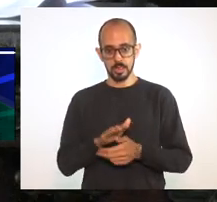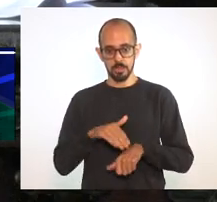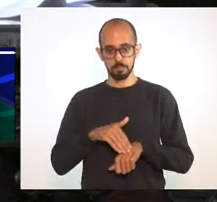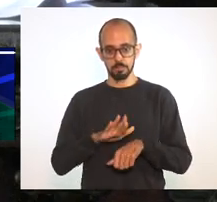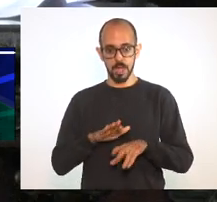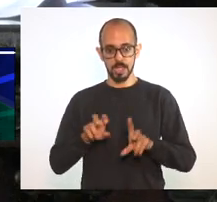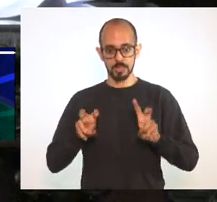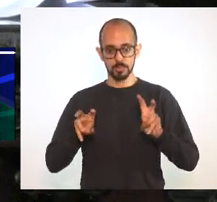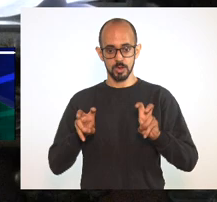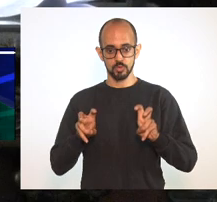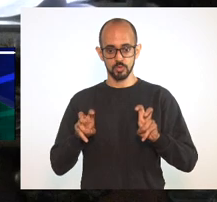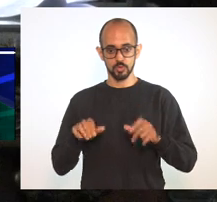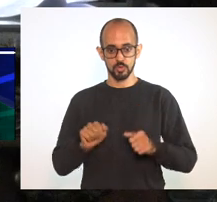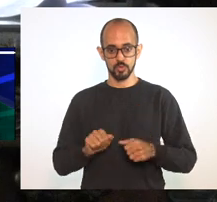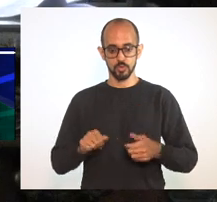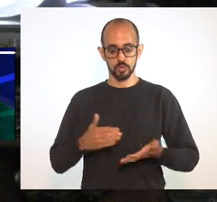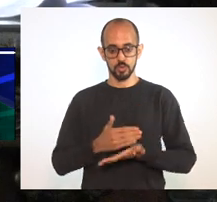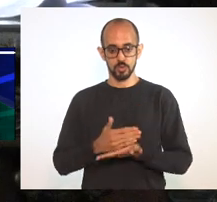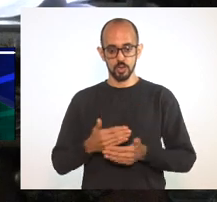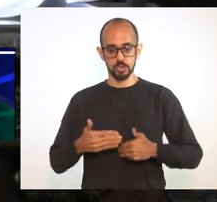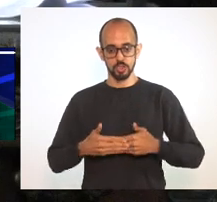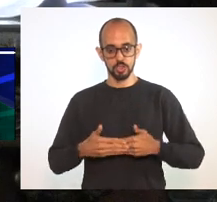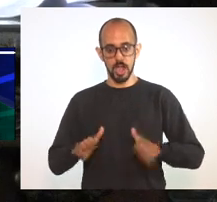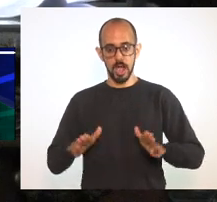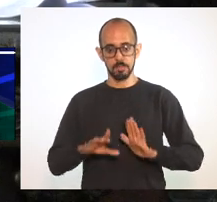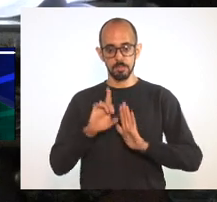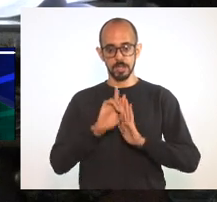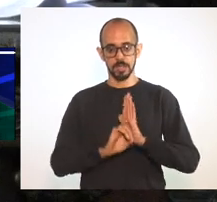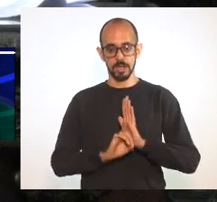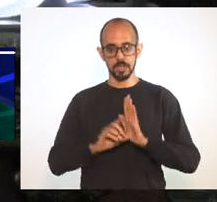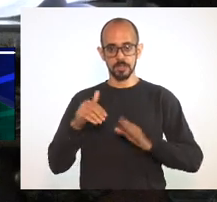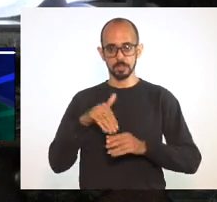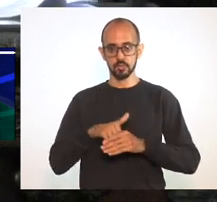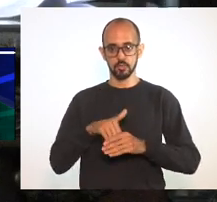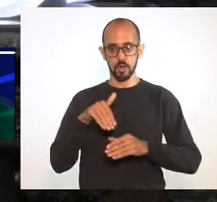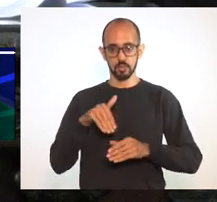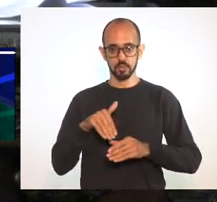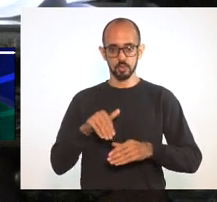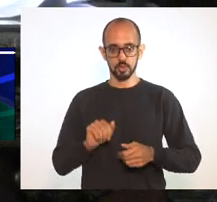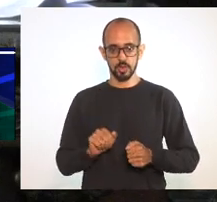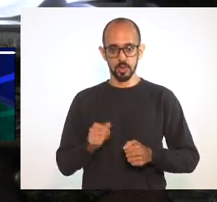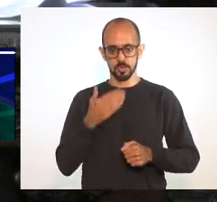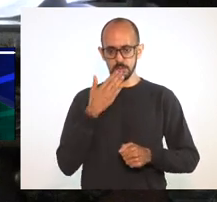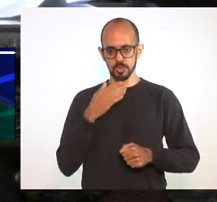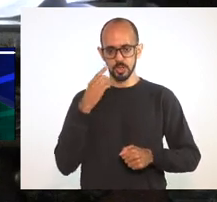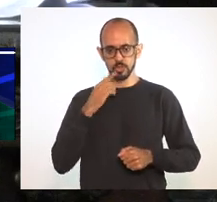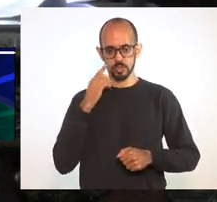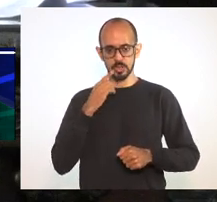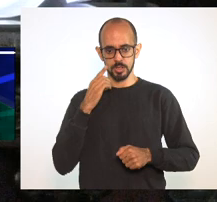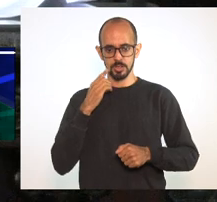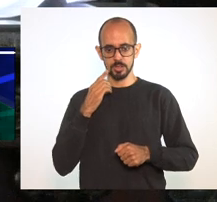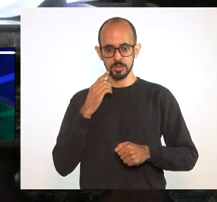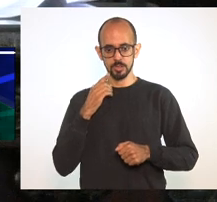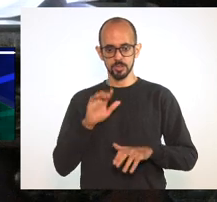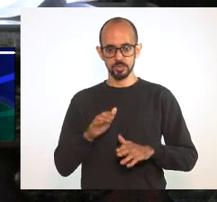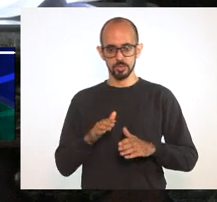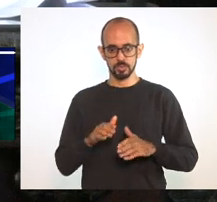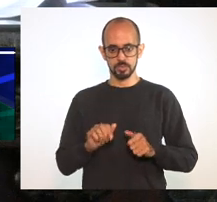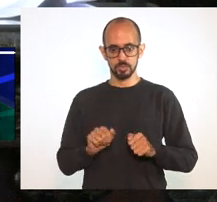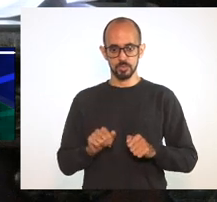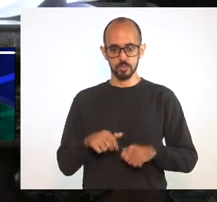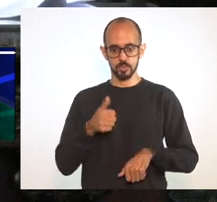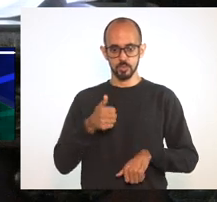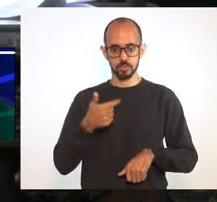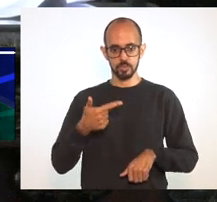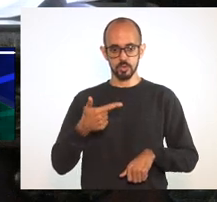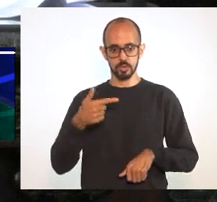iniciar os trabalhos, abre para declaração de voto. Pediria aos parlamentares que pudessem estar aqui.